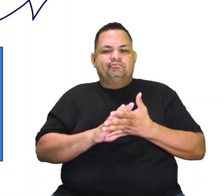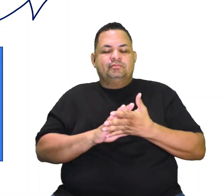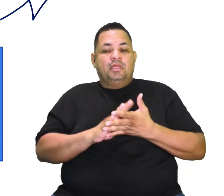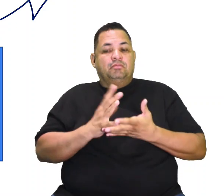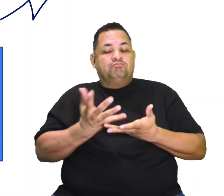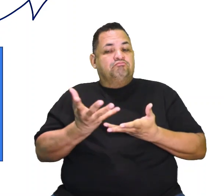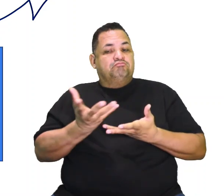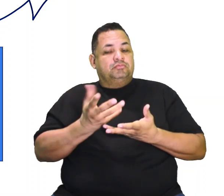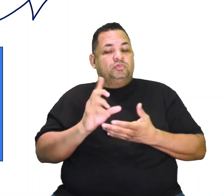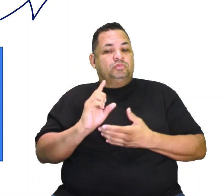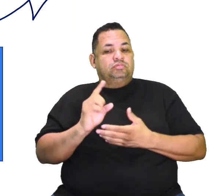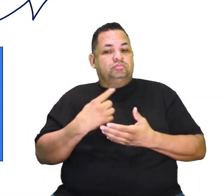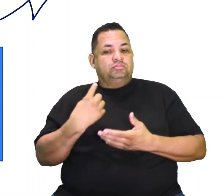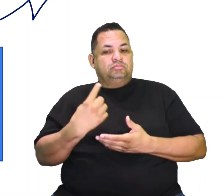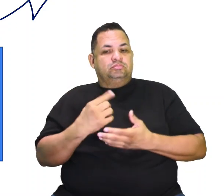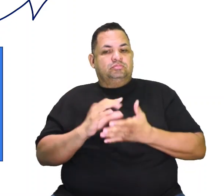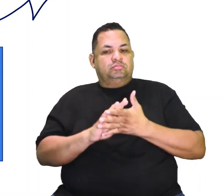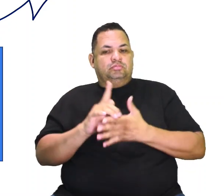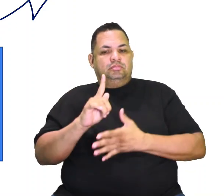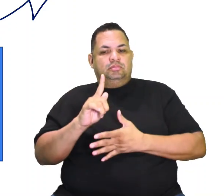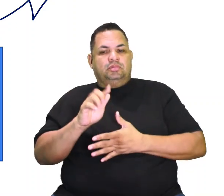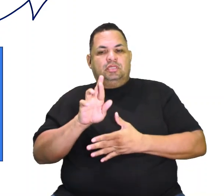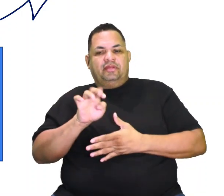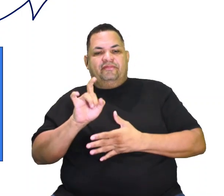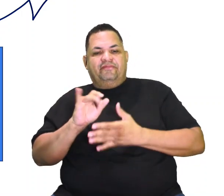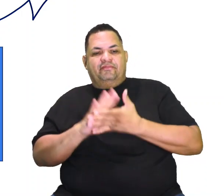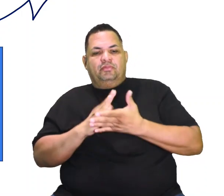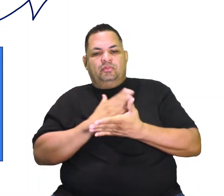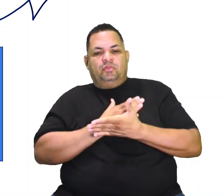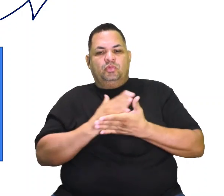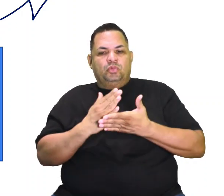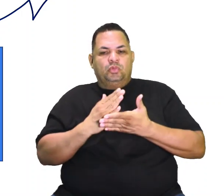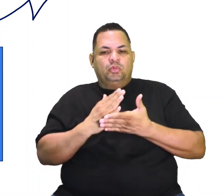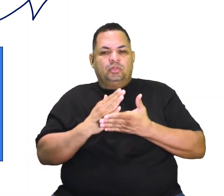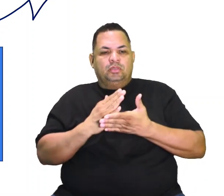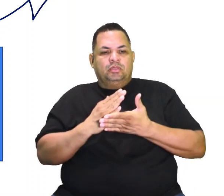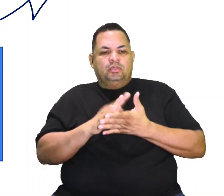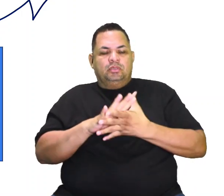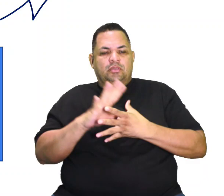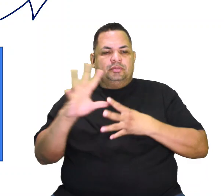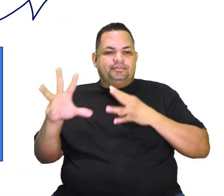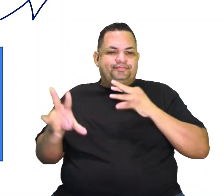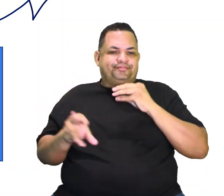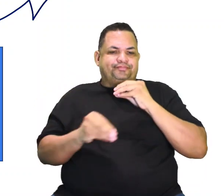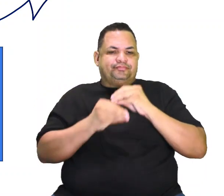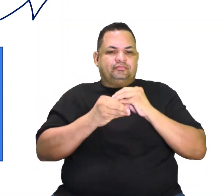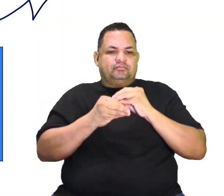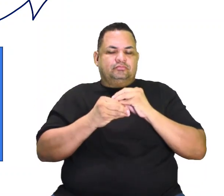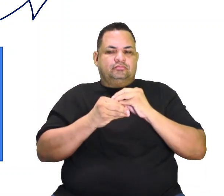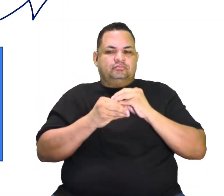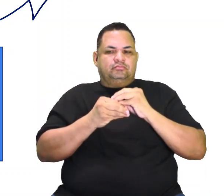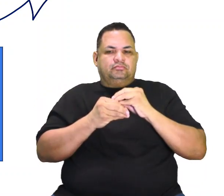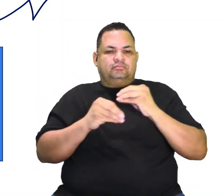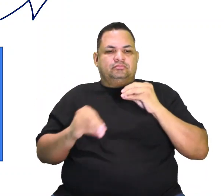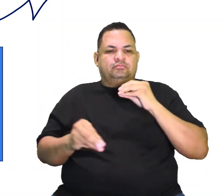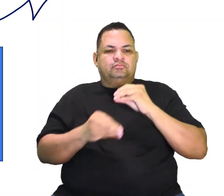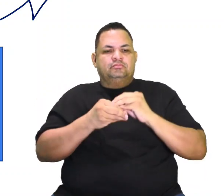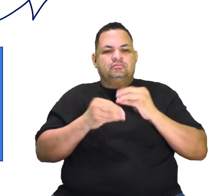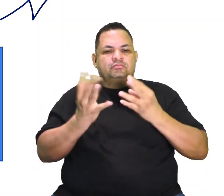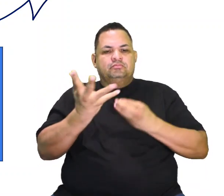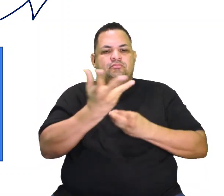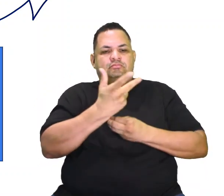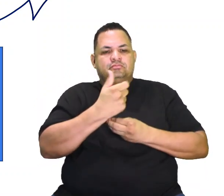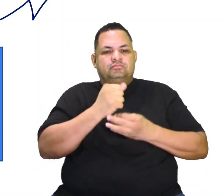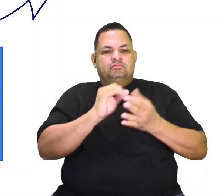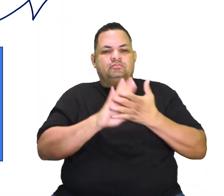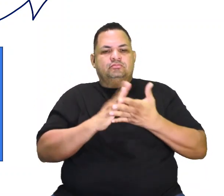com o grafite, né, com o estilo norte-americano. Começou, então, a melhorar, né, a incrementar a arte com um